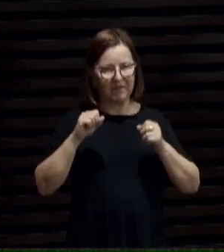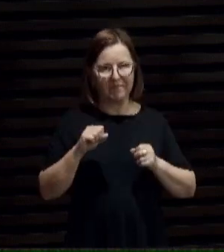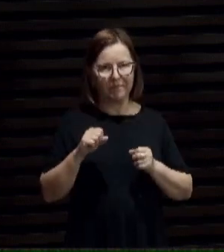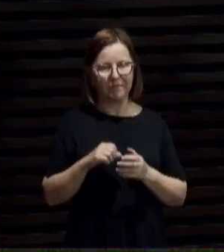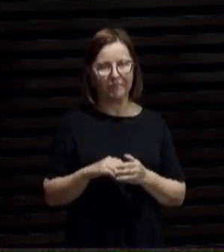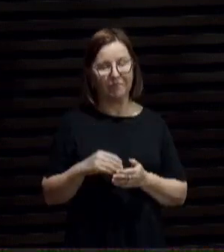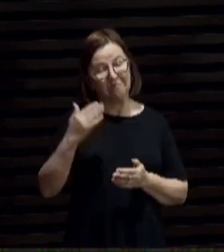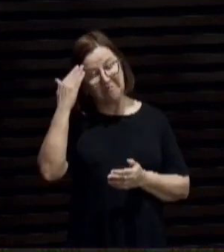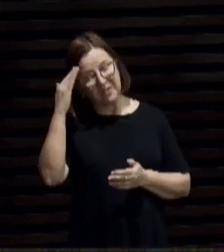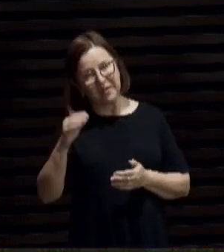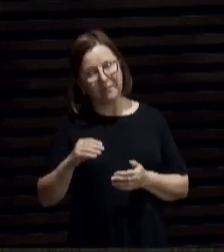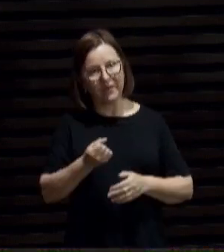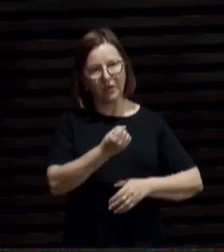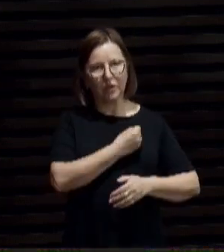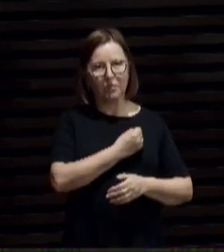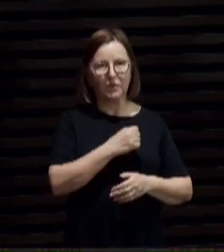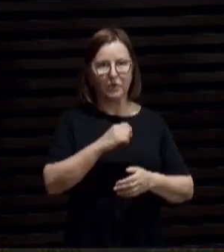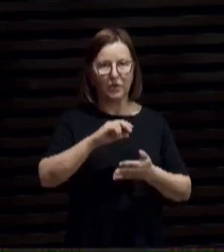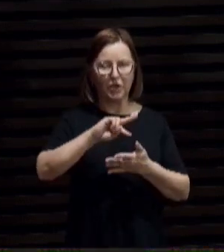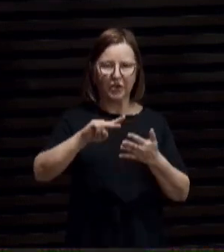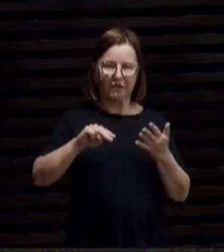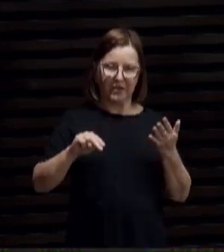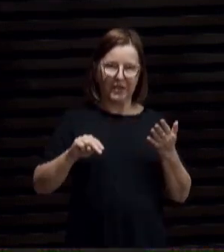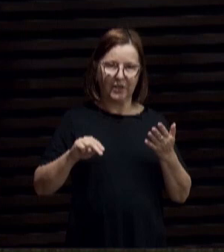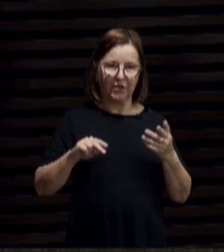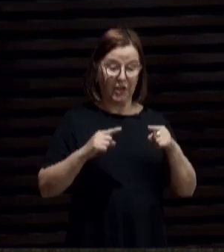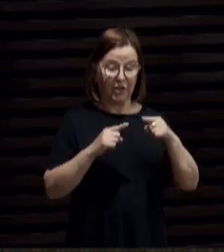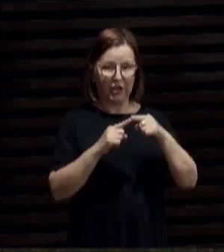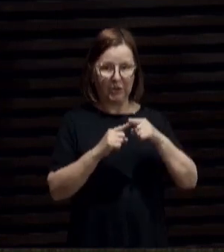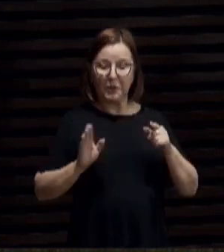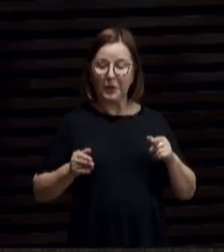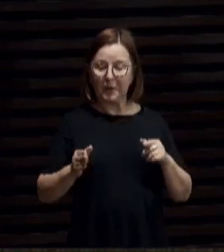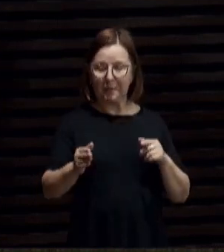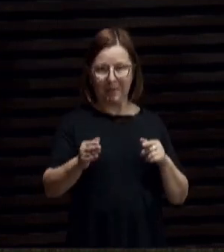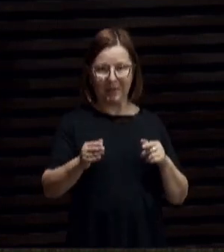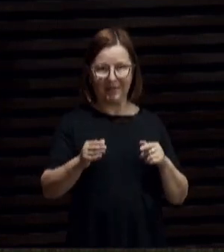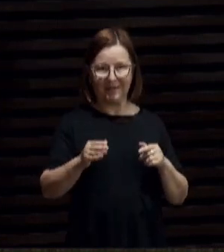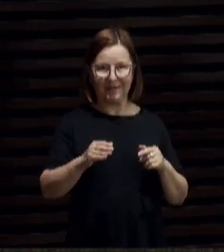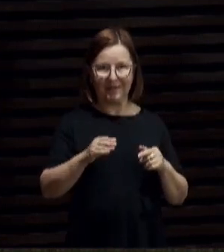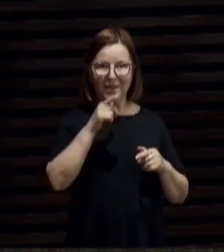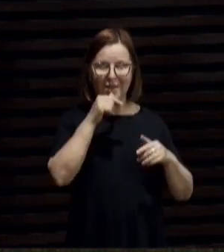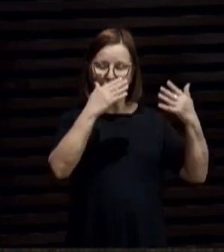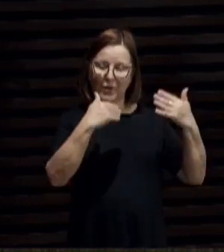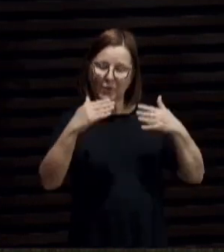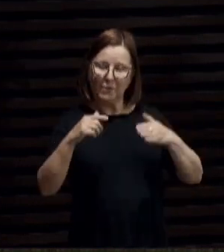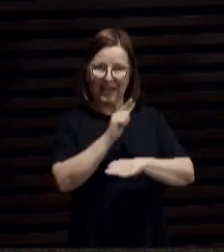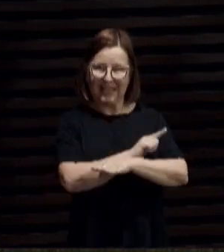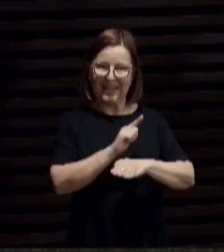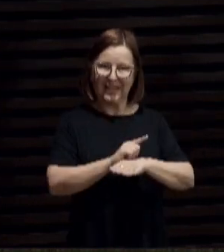O número de diferentes tipos de peixes do Mar da Galileia. Esse aqui já foi feito o